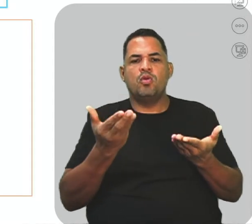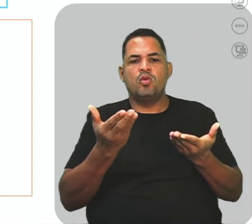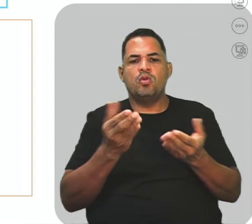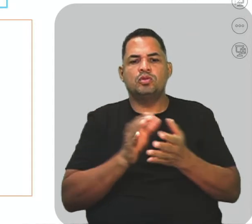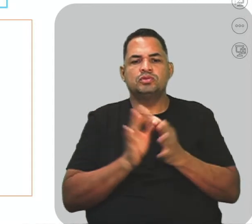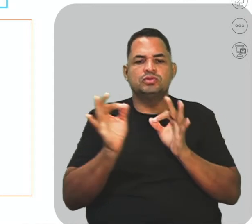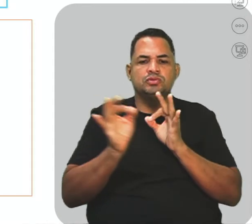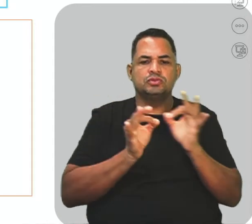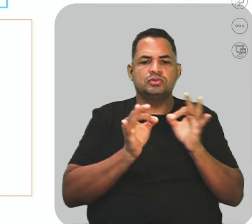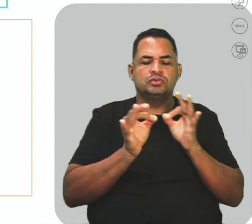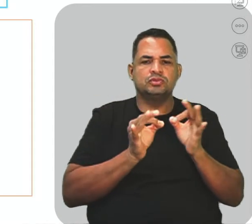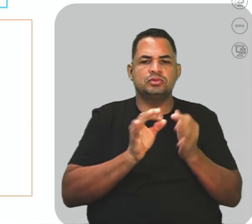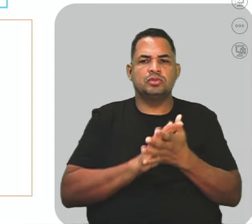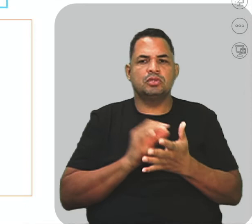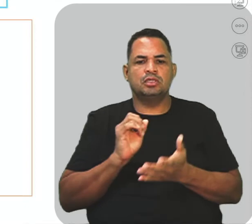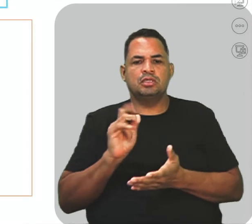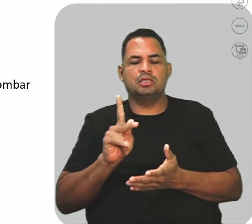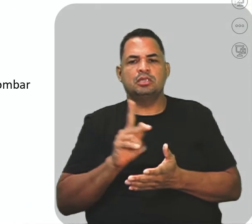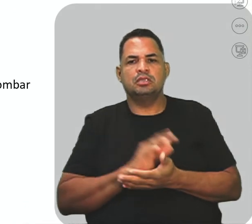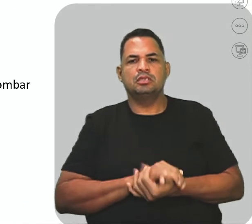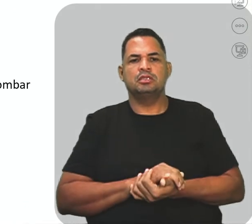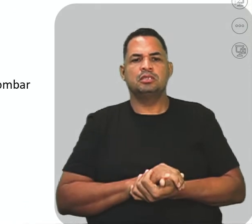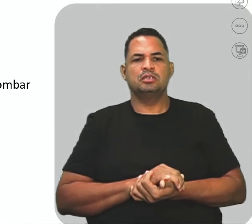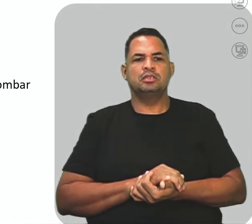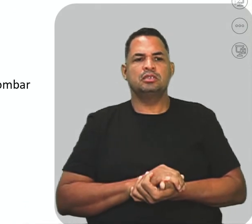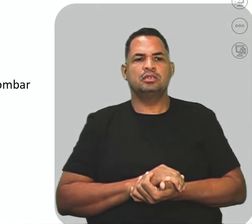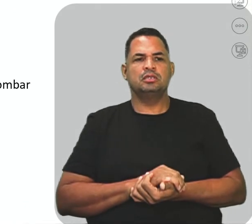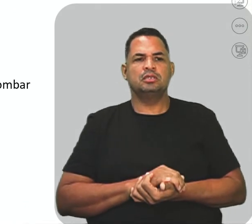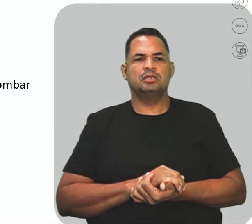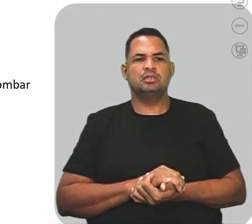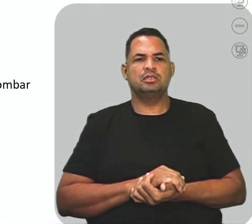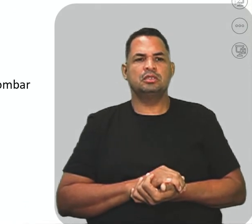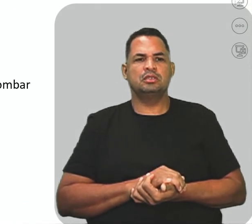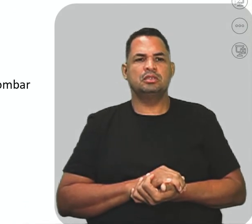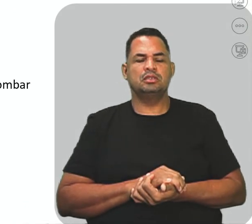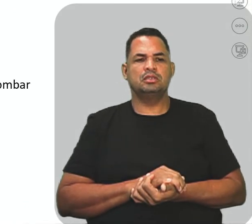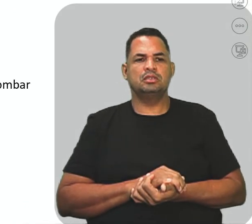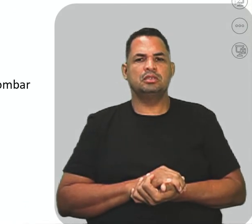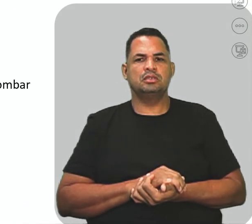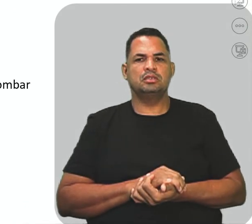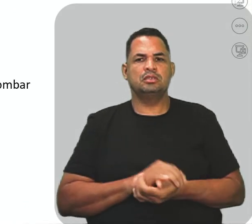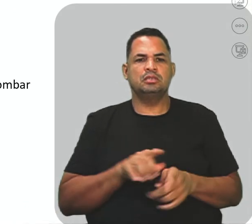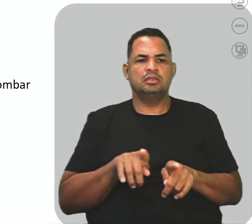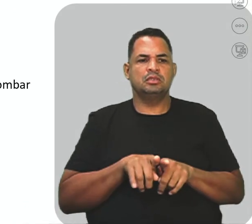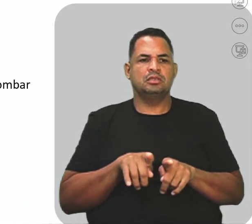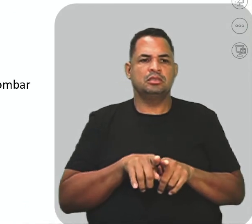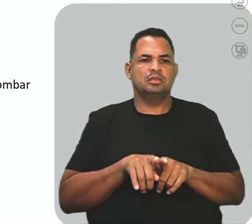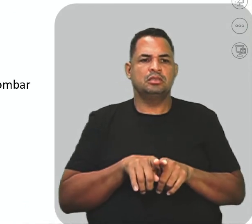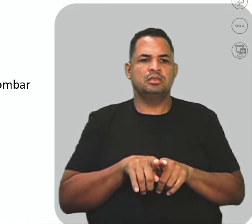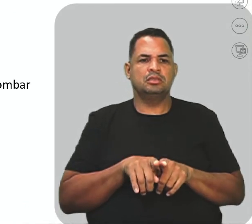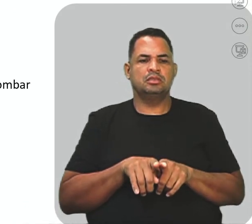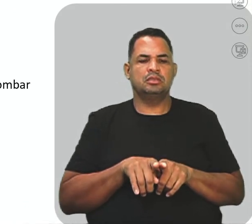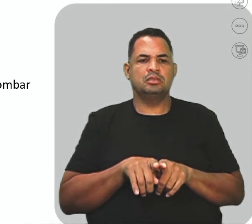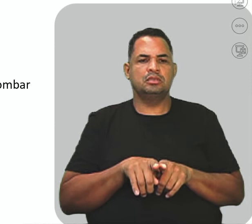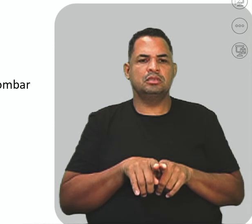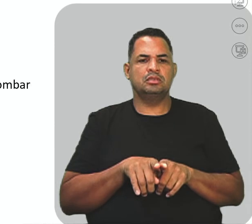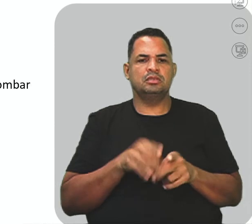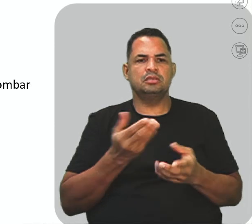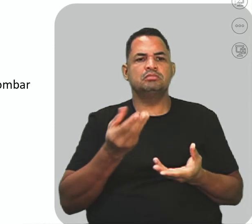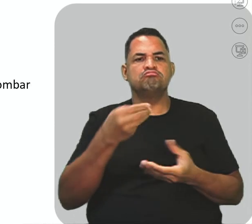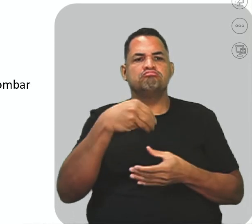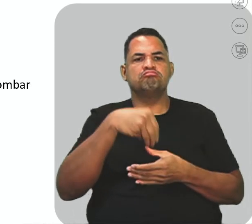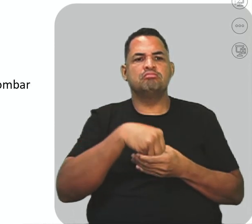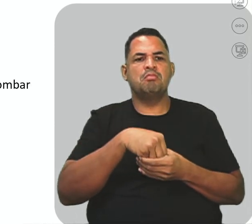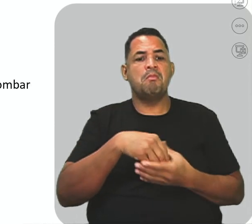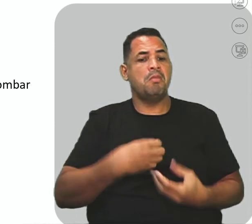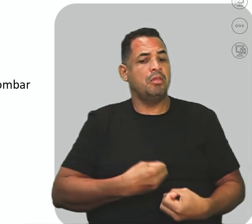nessa construção, beleza? Vamos avançando. A gente também tem as orações dentro aí